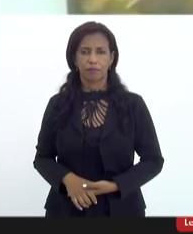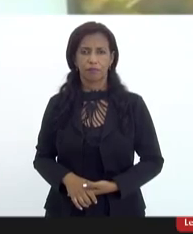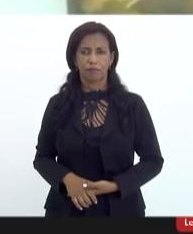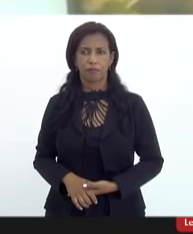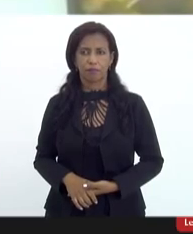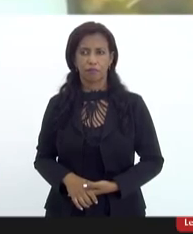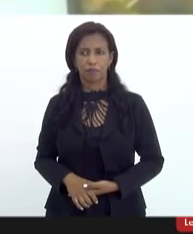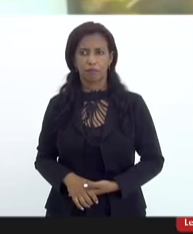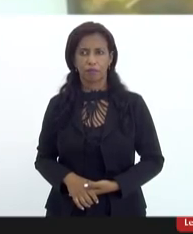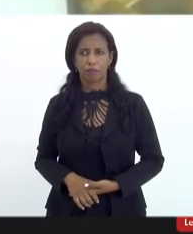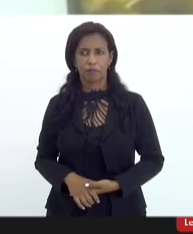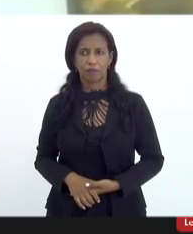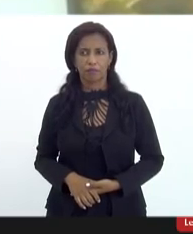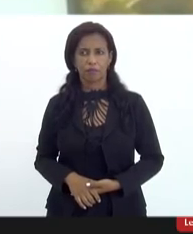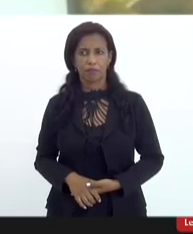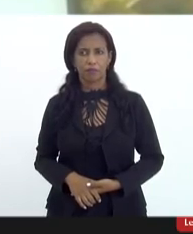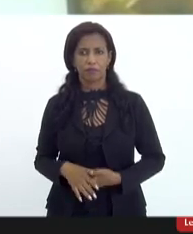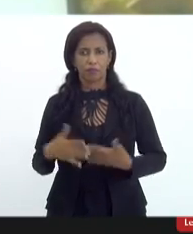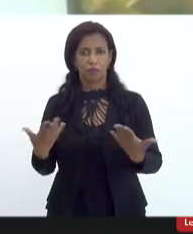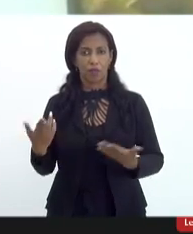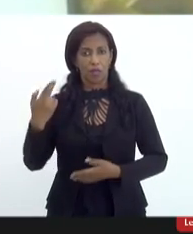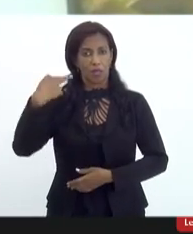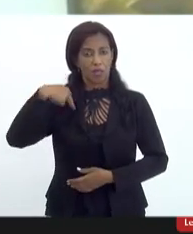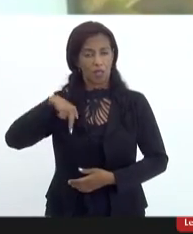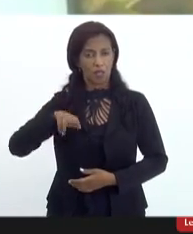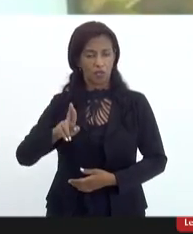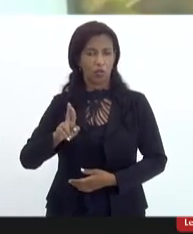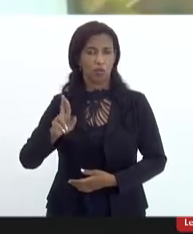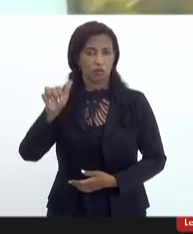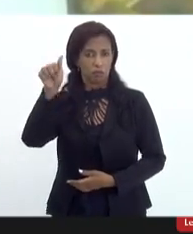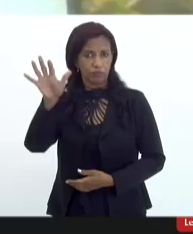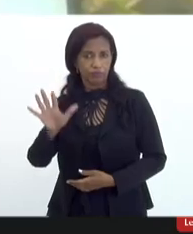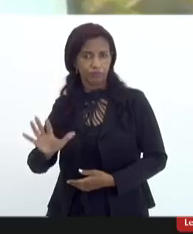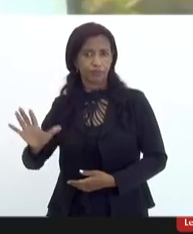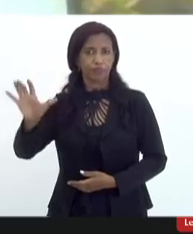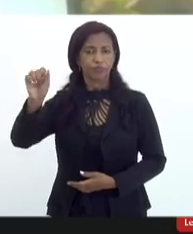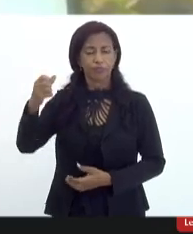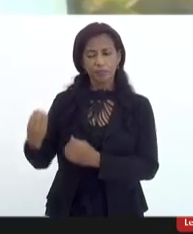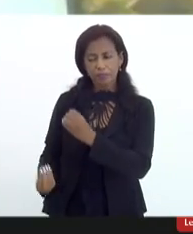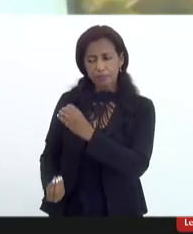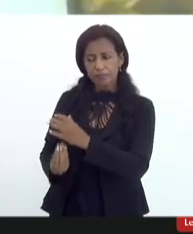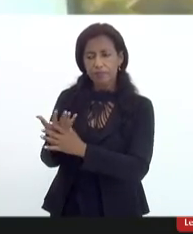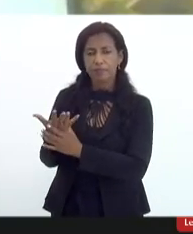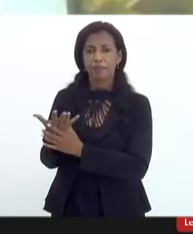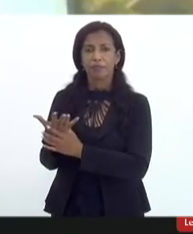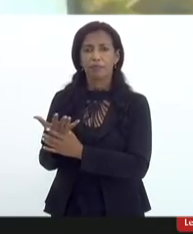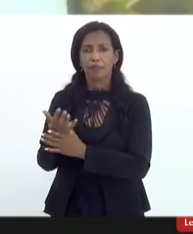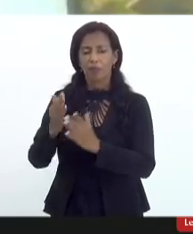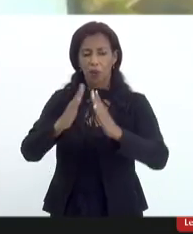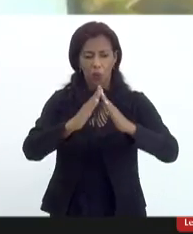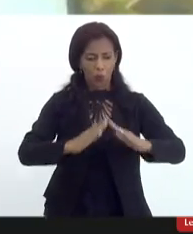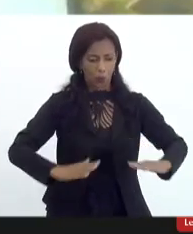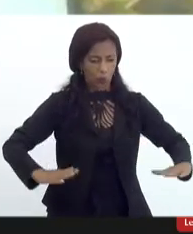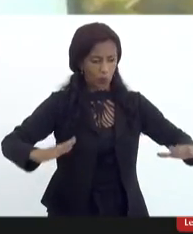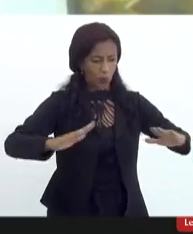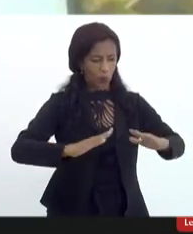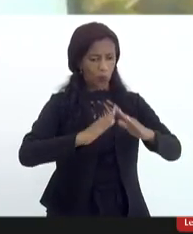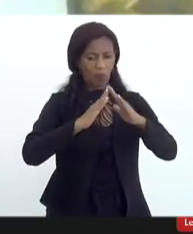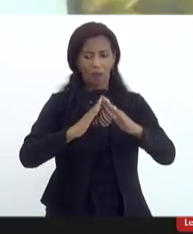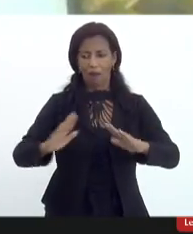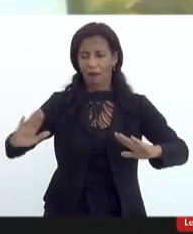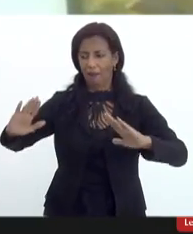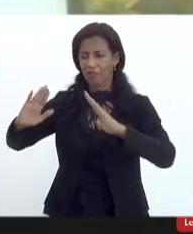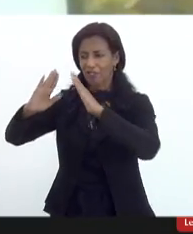Pois as religiões de matriz africana, ela nasce, os terreiros, as